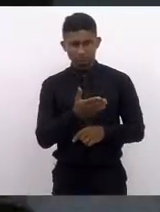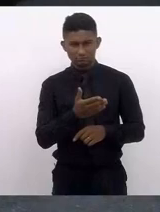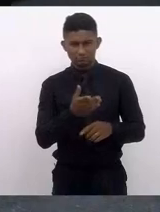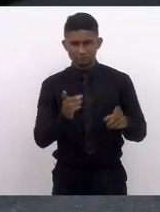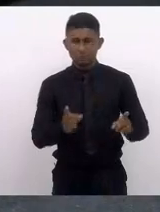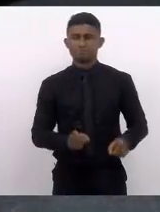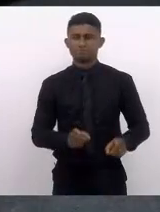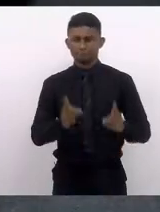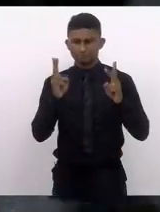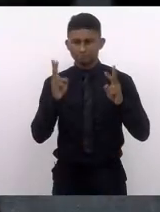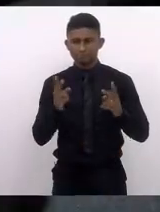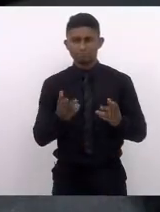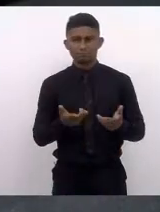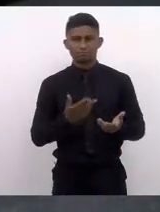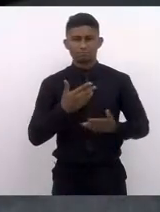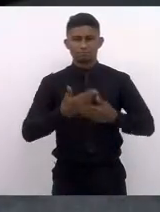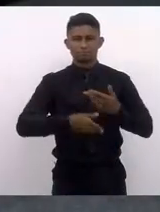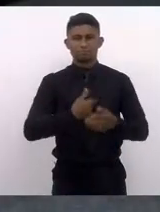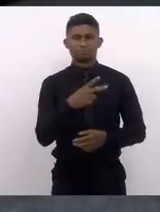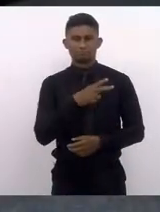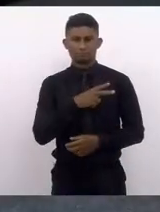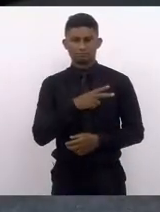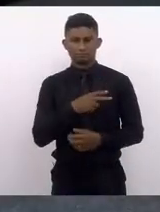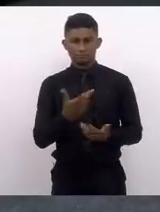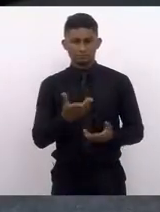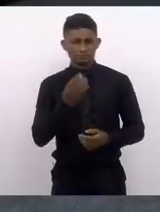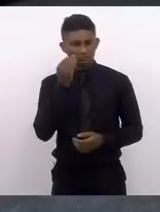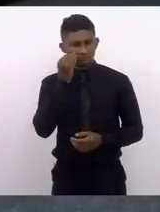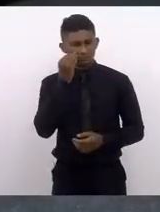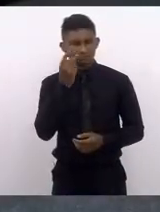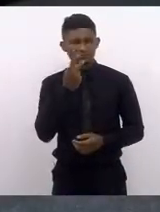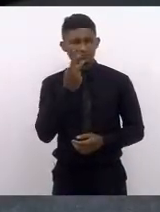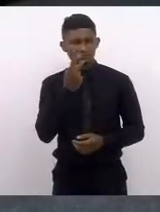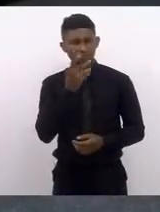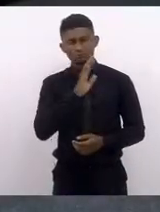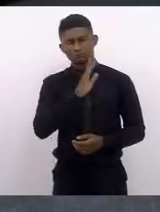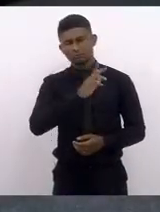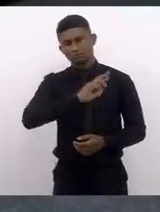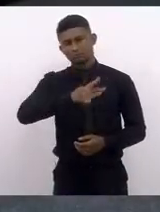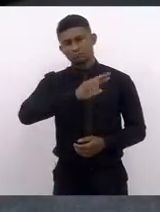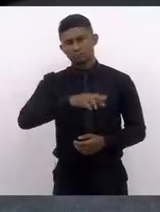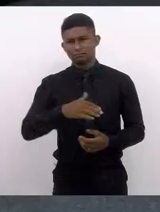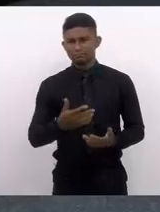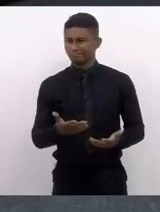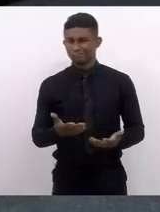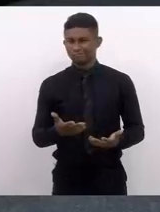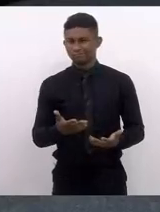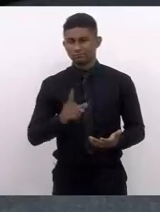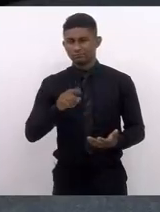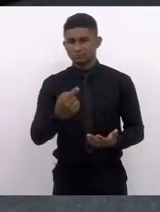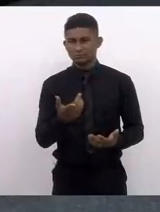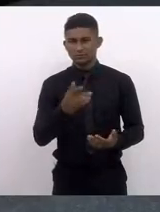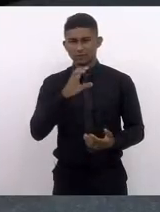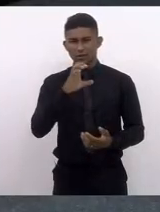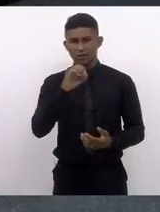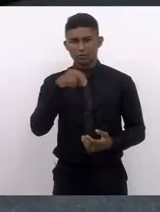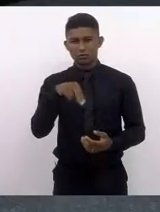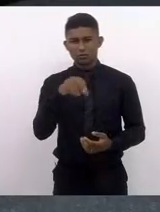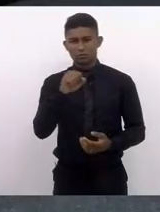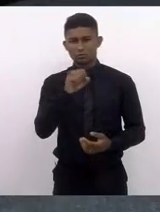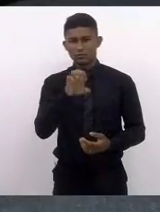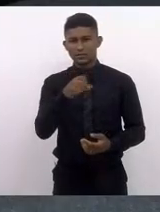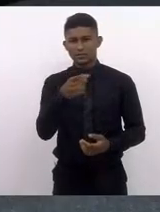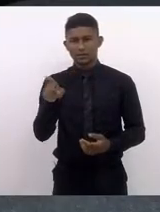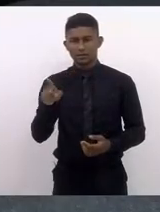venda com a privatização E agora se tenta dizer de uma maneira diferente pela concessão como se não